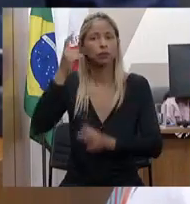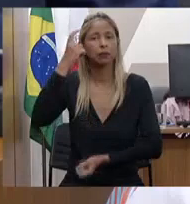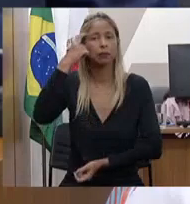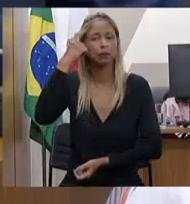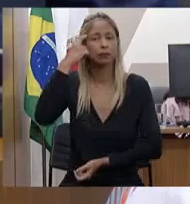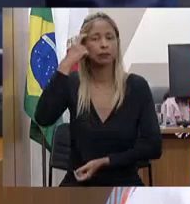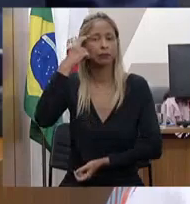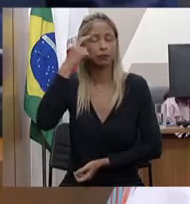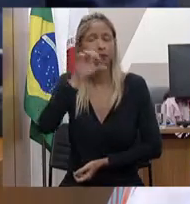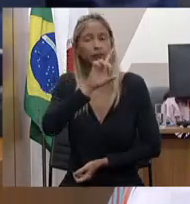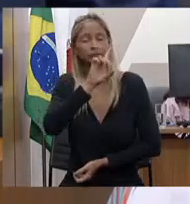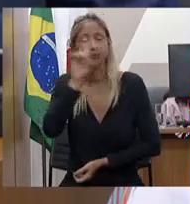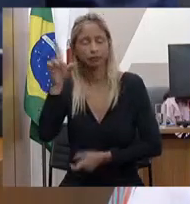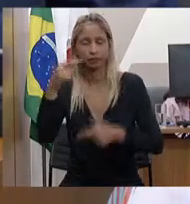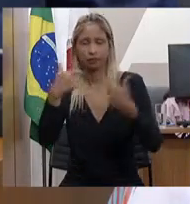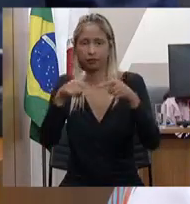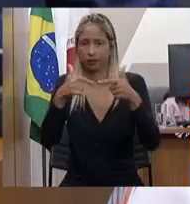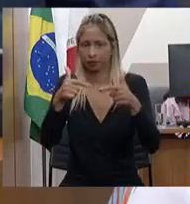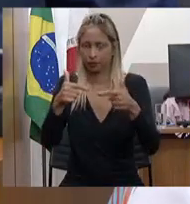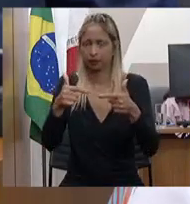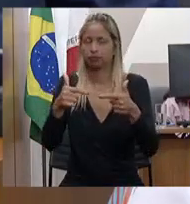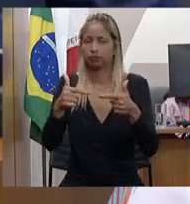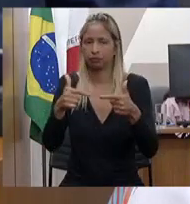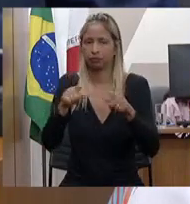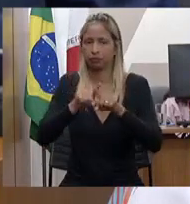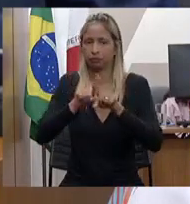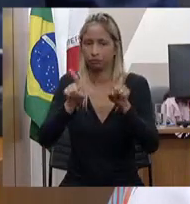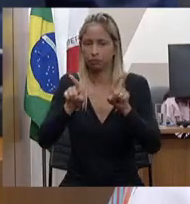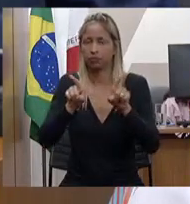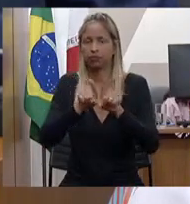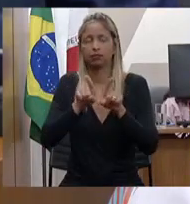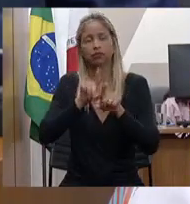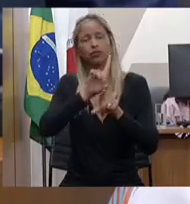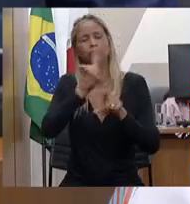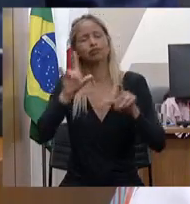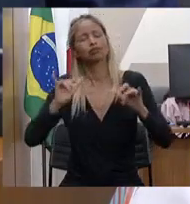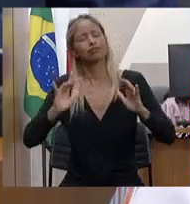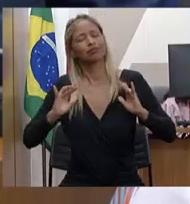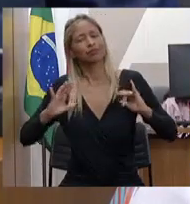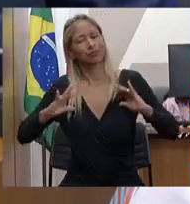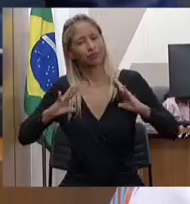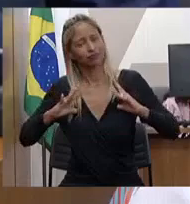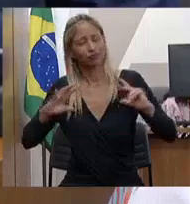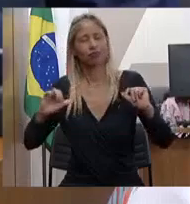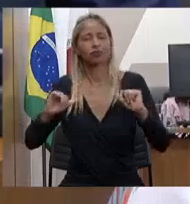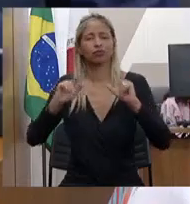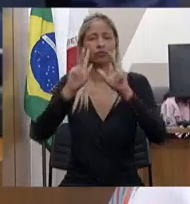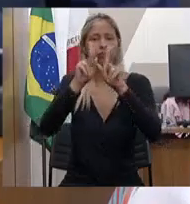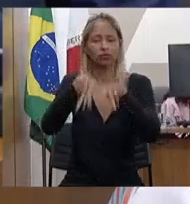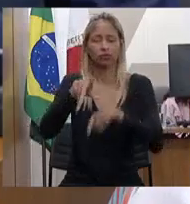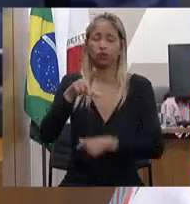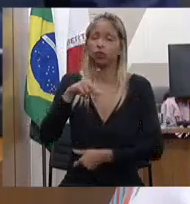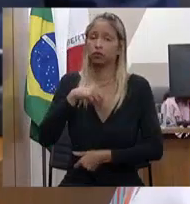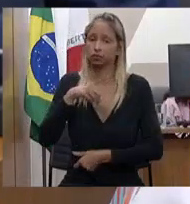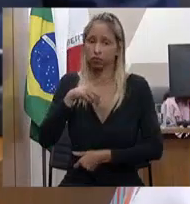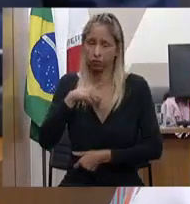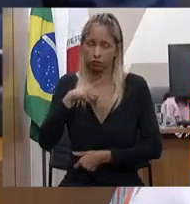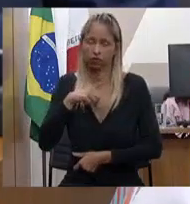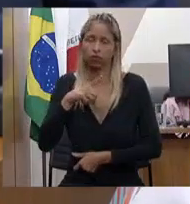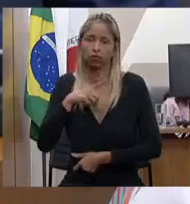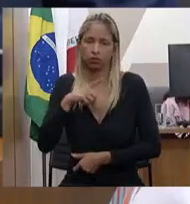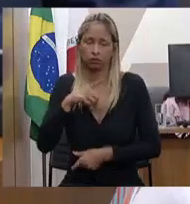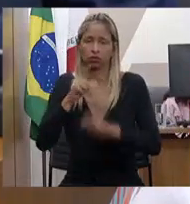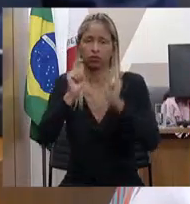nos dias de trabalho mais Nas folgas nos momentos que as pessoas têm para que